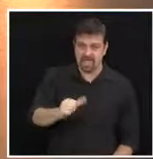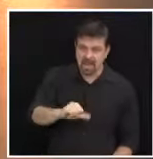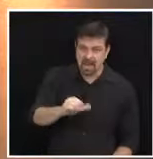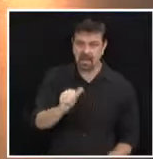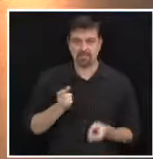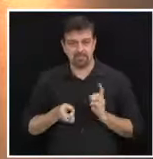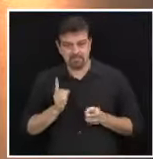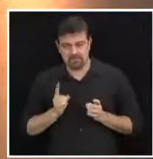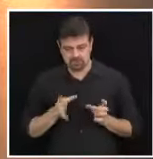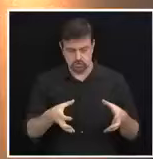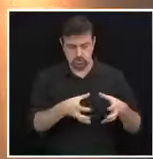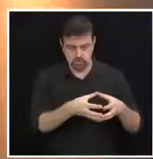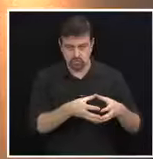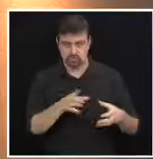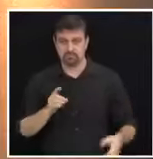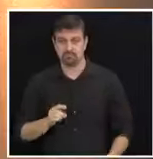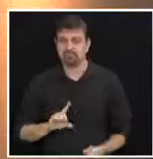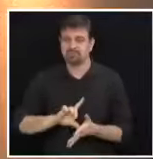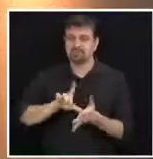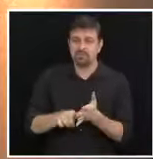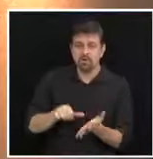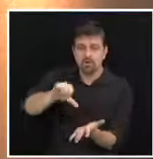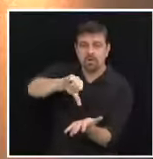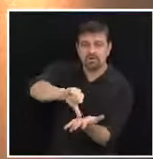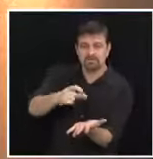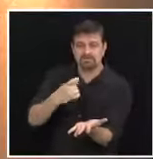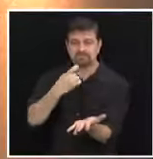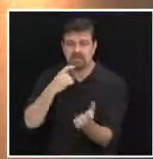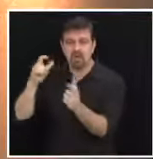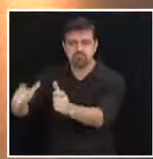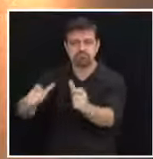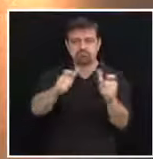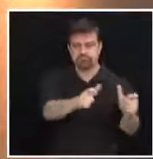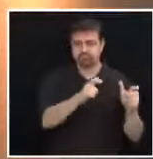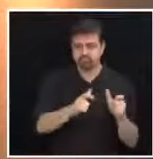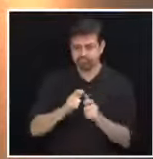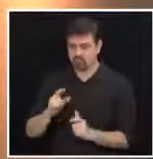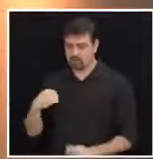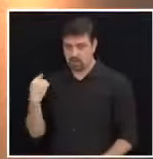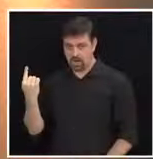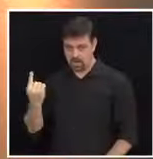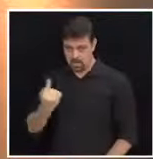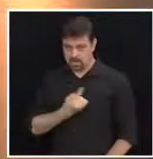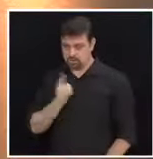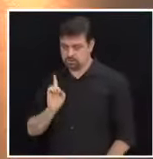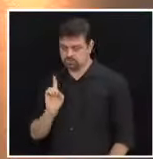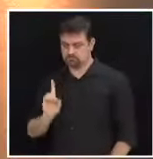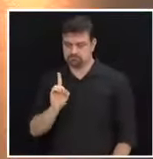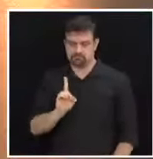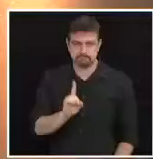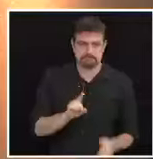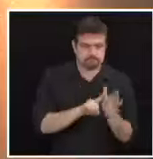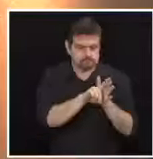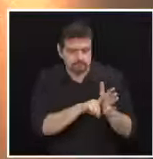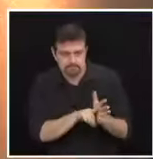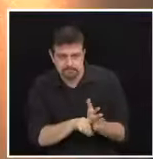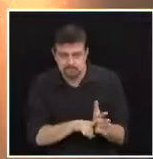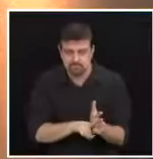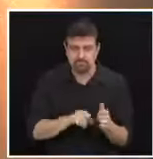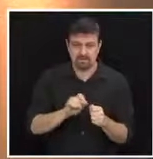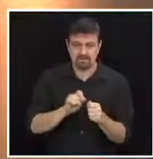decorrer que começamos a ir para o centro da cidade, para as regiões onde se concentrava o maior número dessas populações,